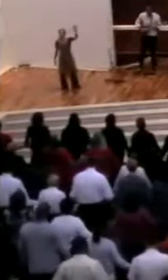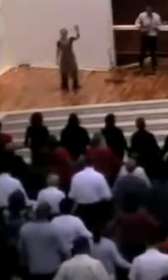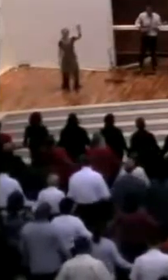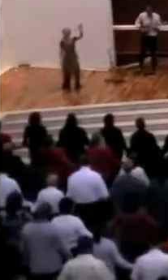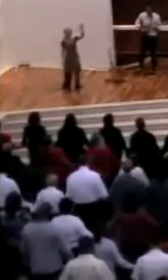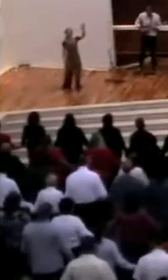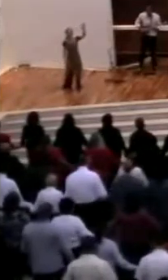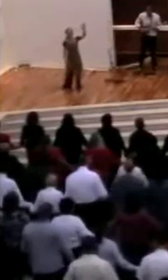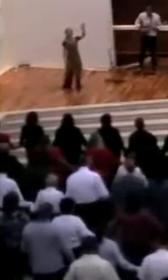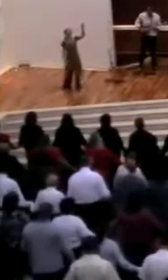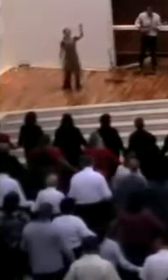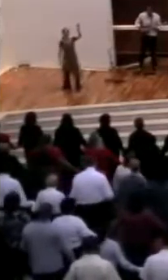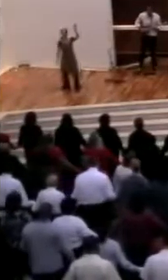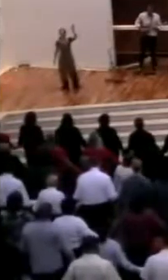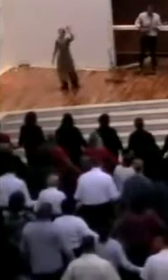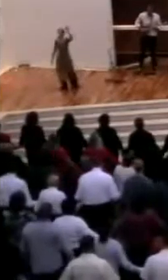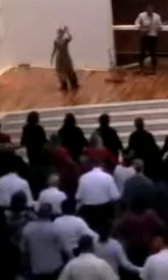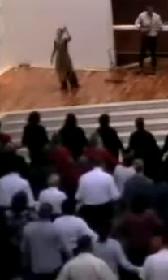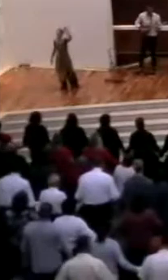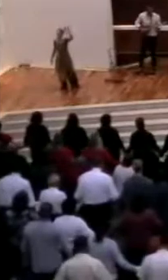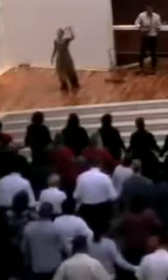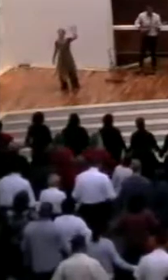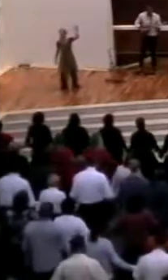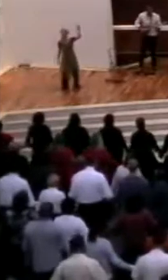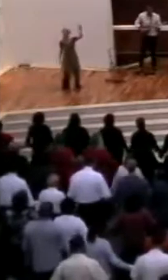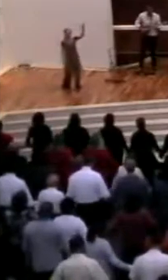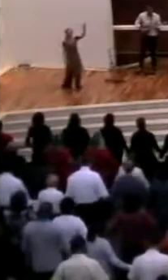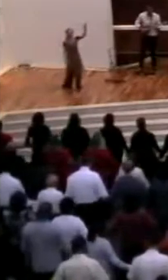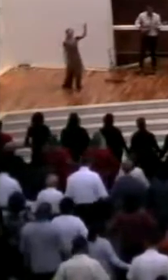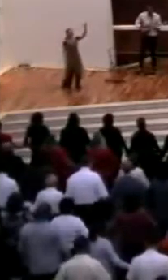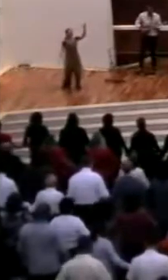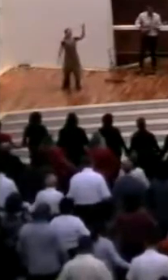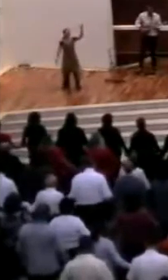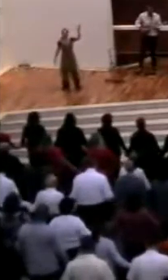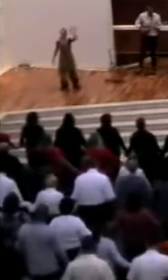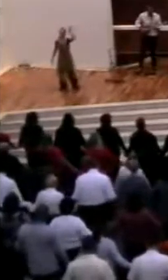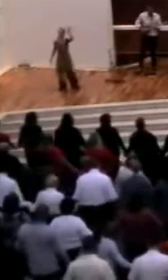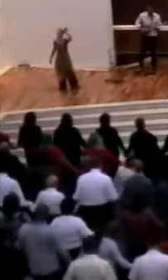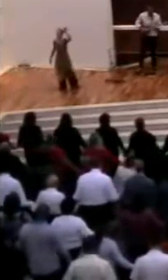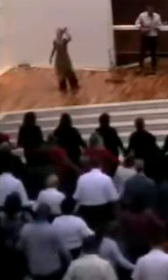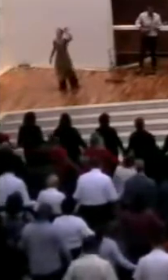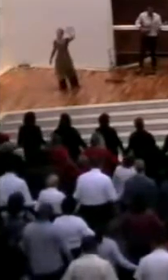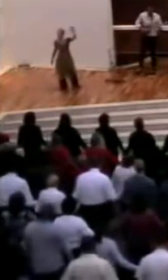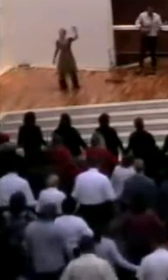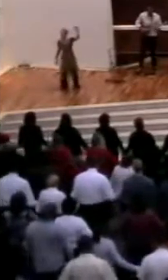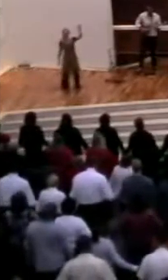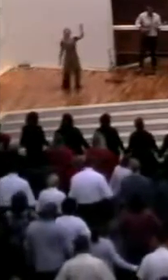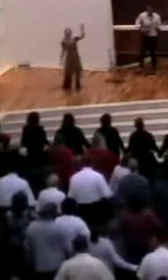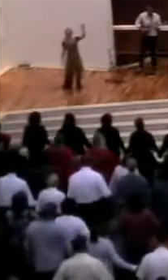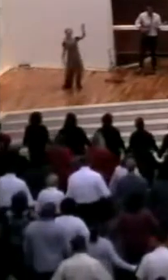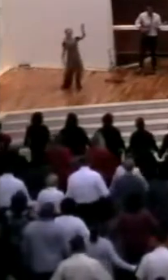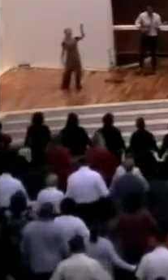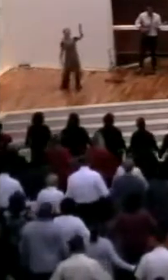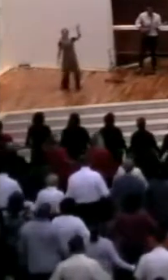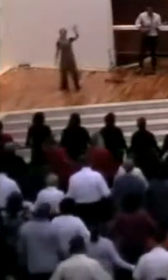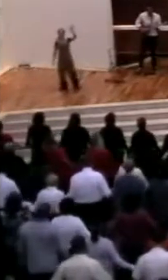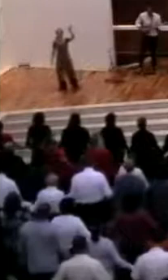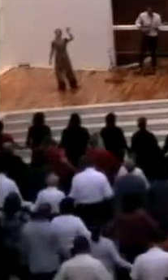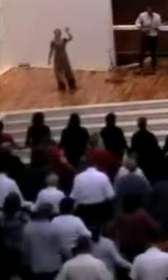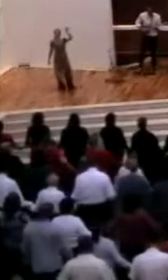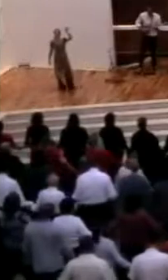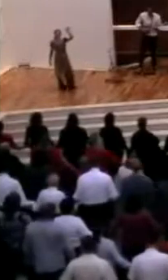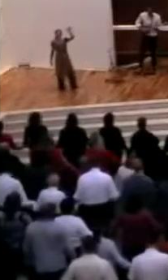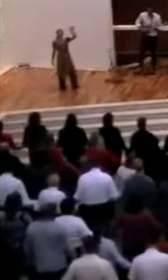Senhor. Só o teu nome é digno. Ao nome de Jesus seja toda a glória, ao nome de Jesus seja todo